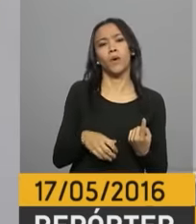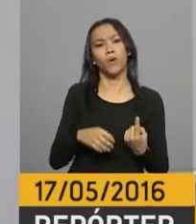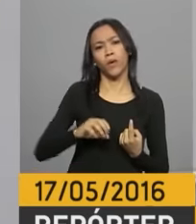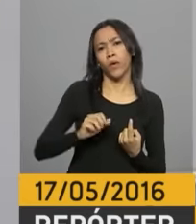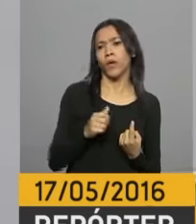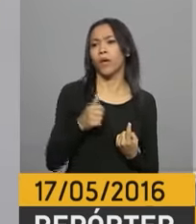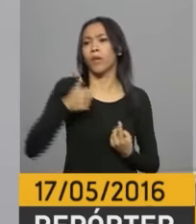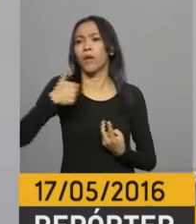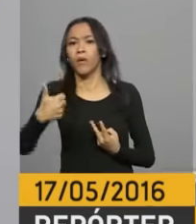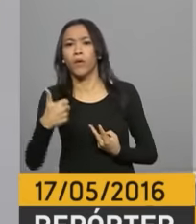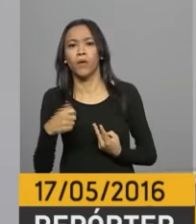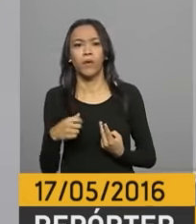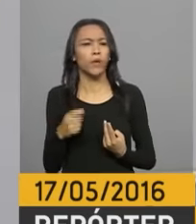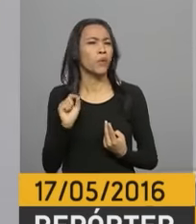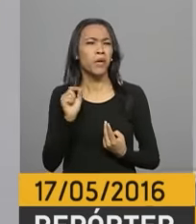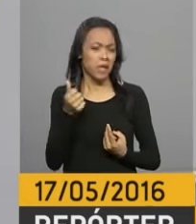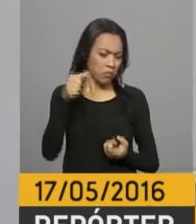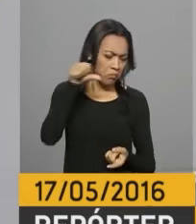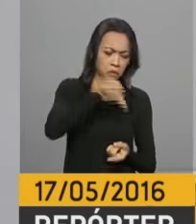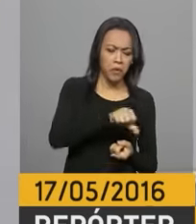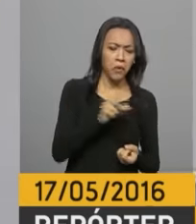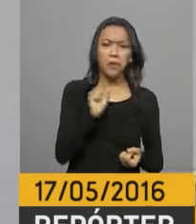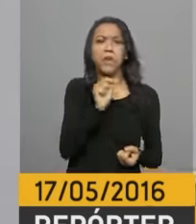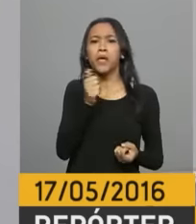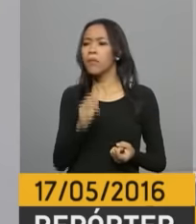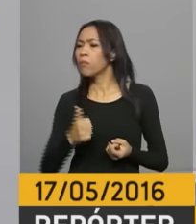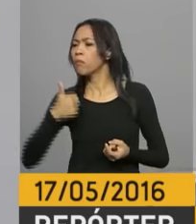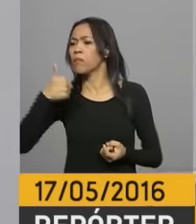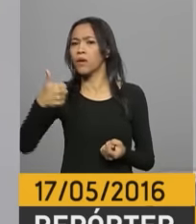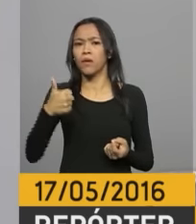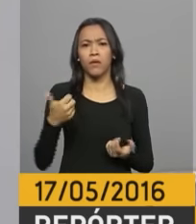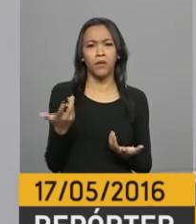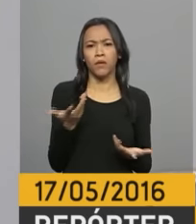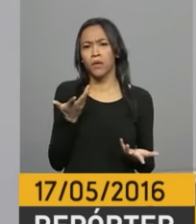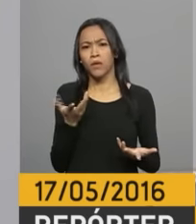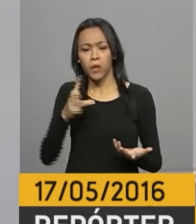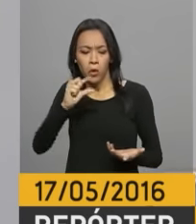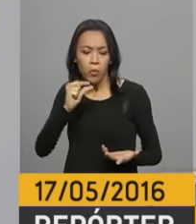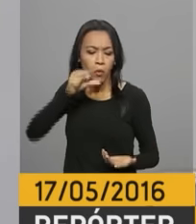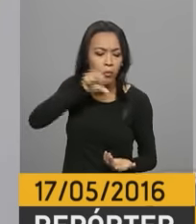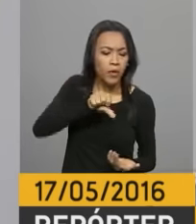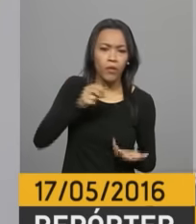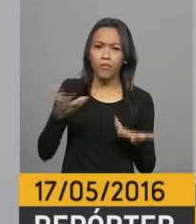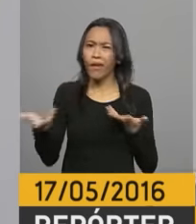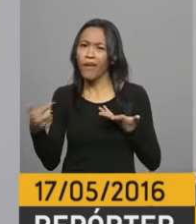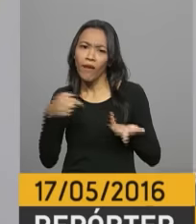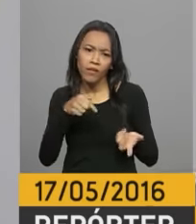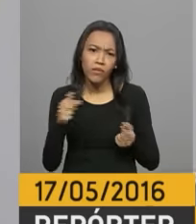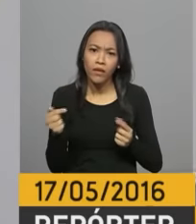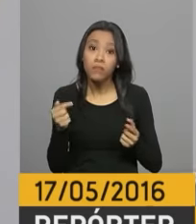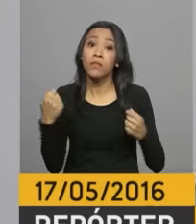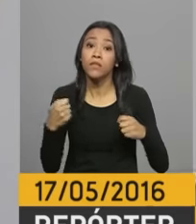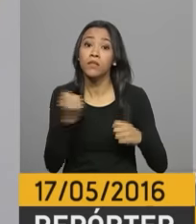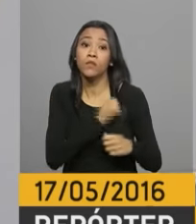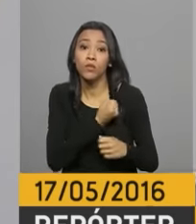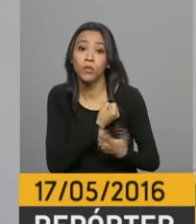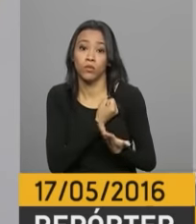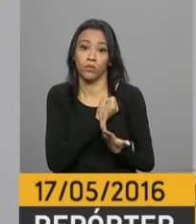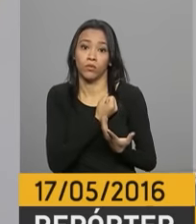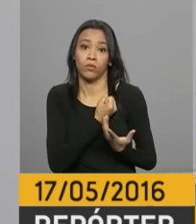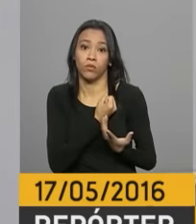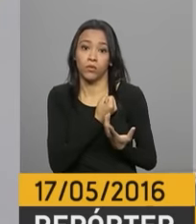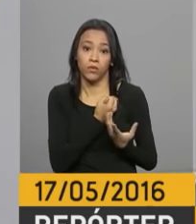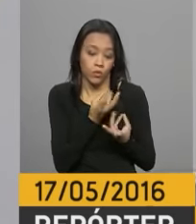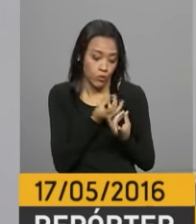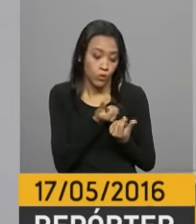essas... São, o que é pior, o que é muito pior, o que é um pouco pior. Nós vamos dar números para que todos